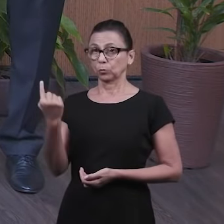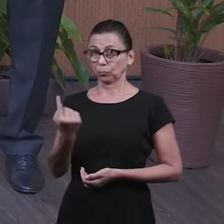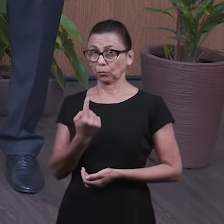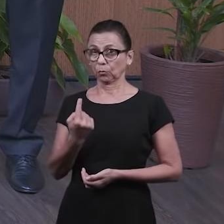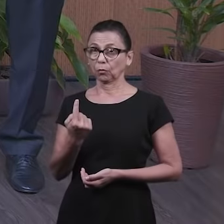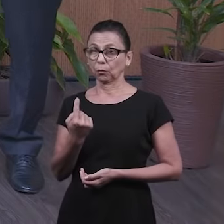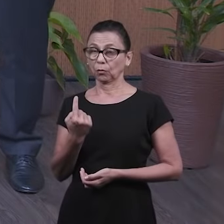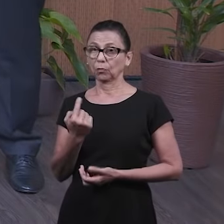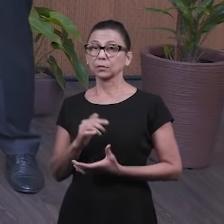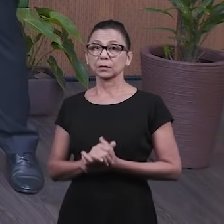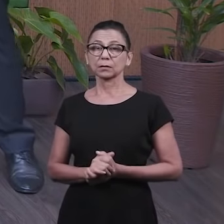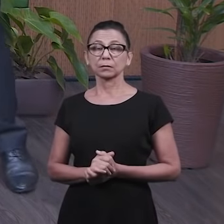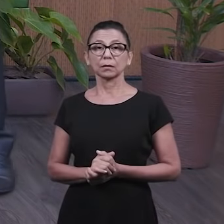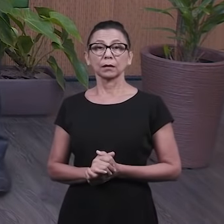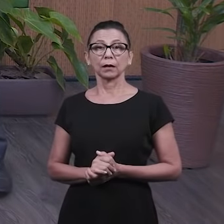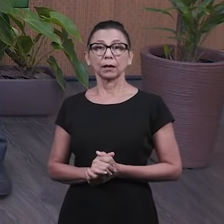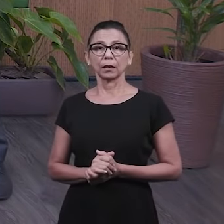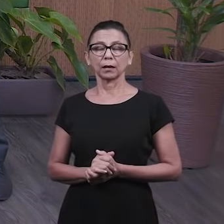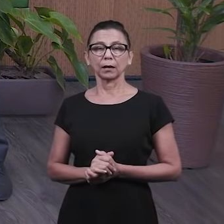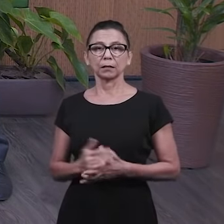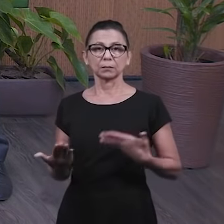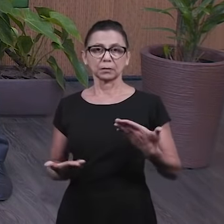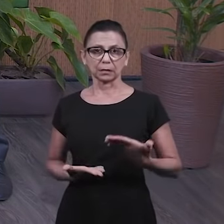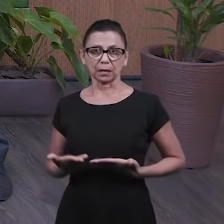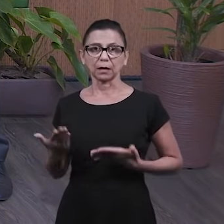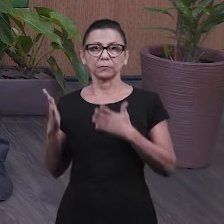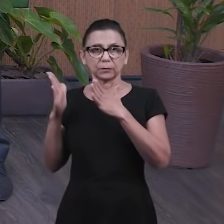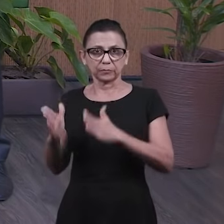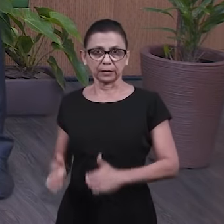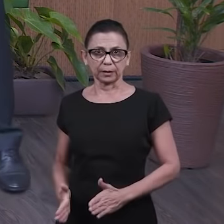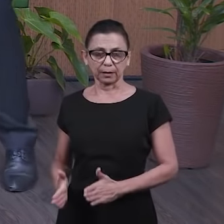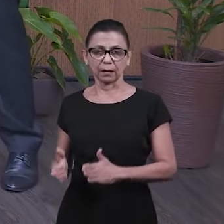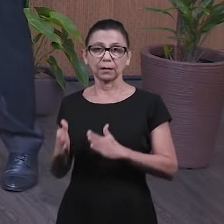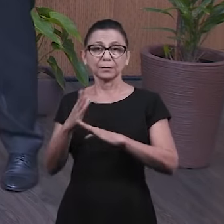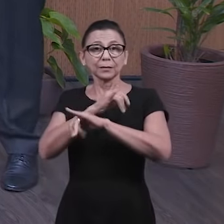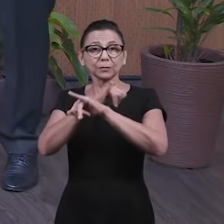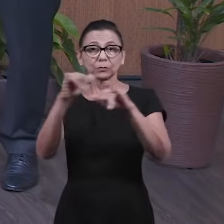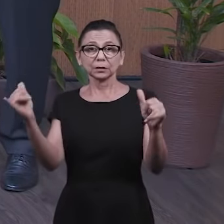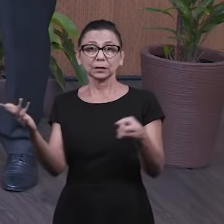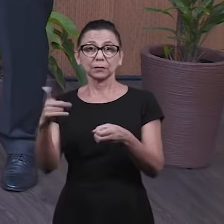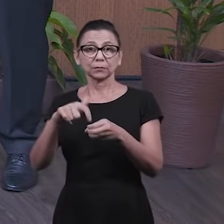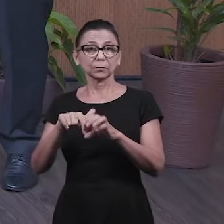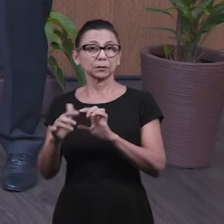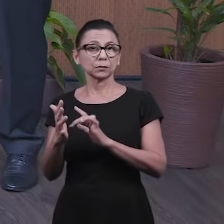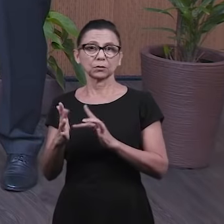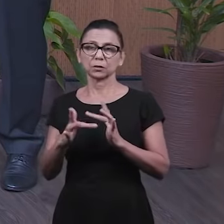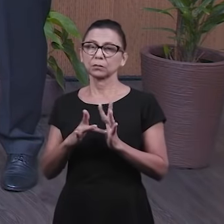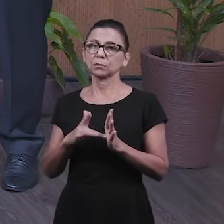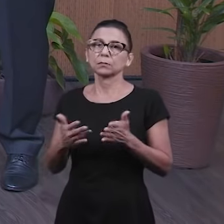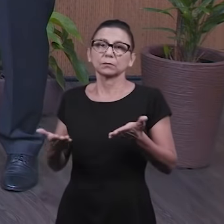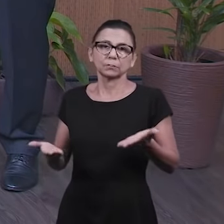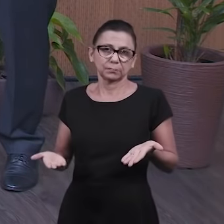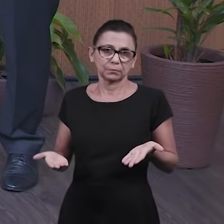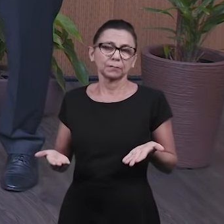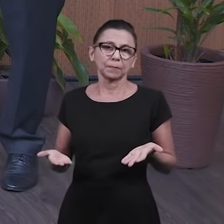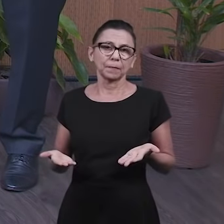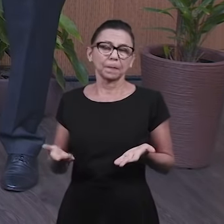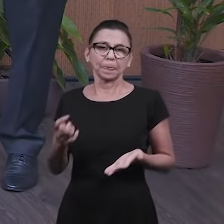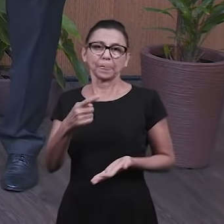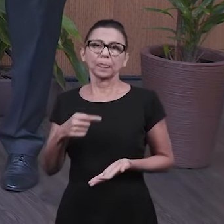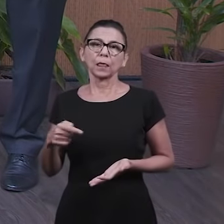igreja, é exatamente esta: anunciar a vinda de Jesus. A propósito, nós temos um